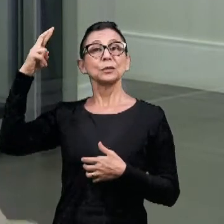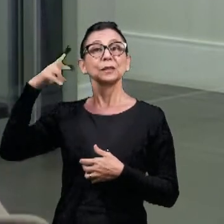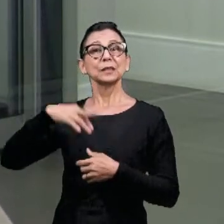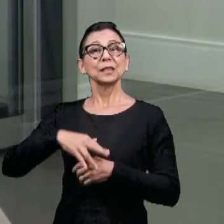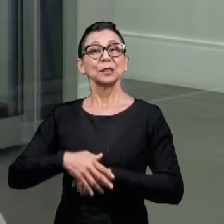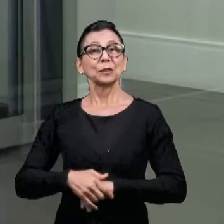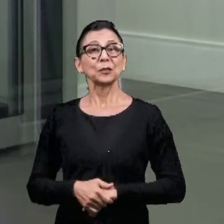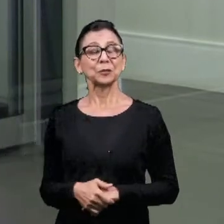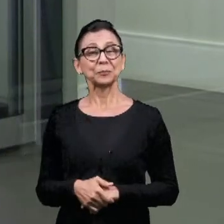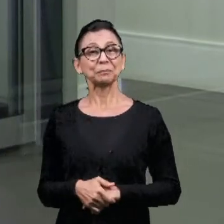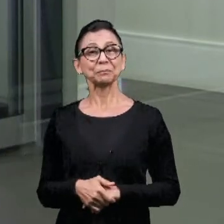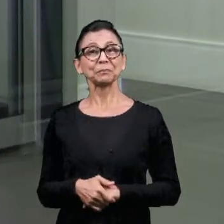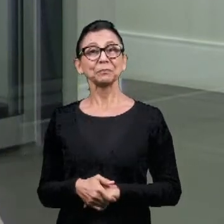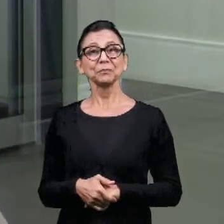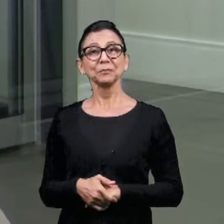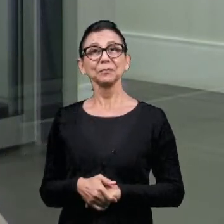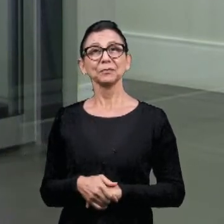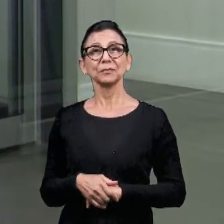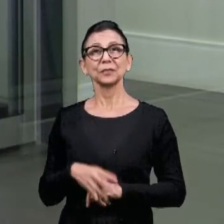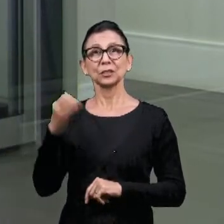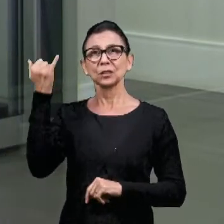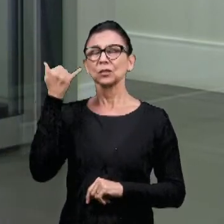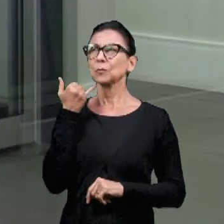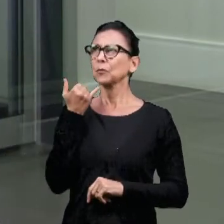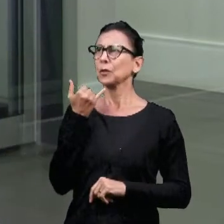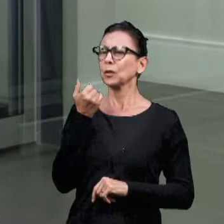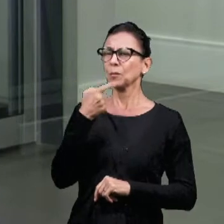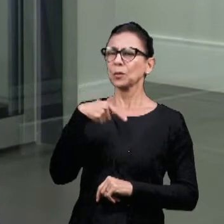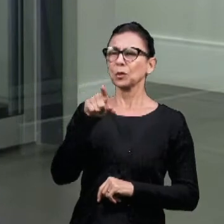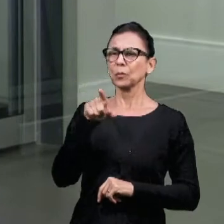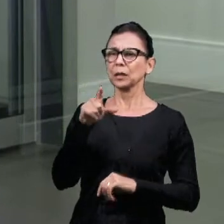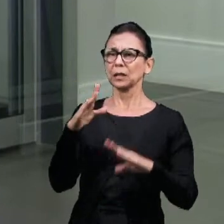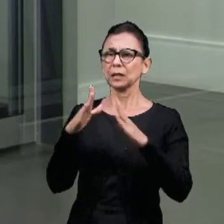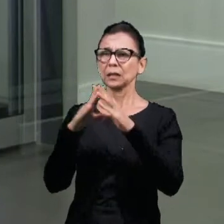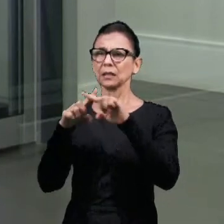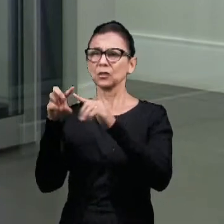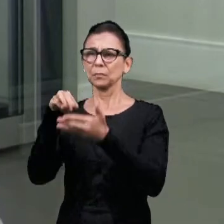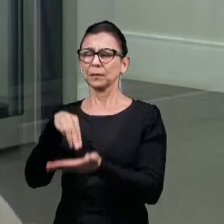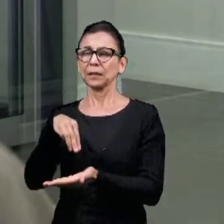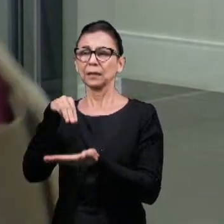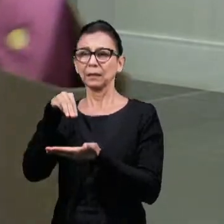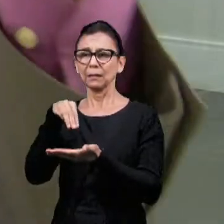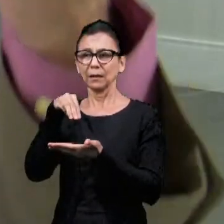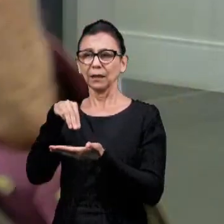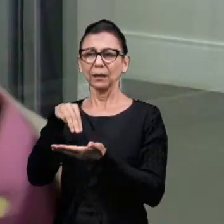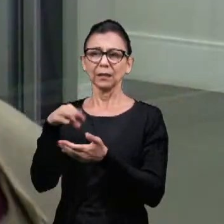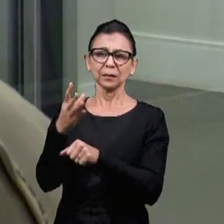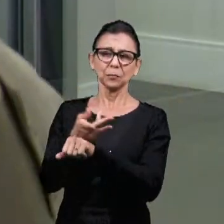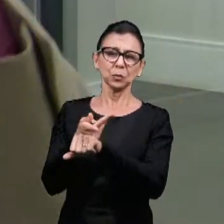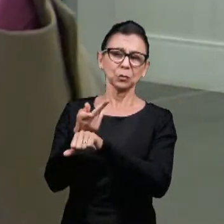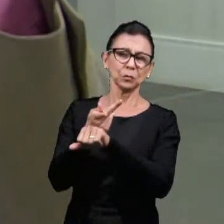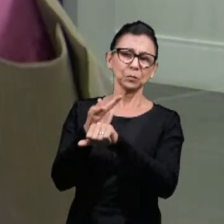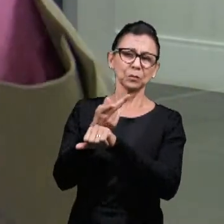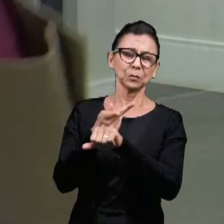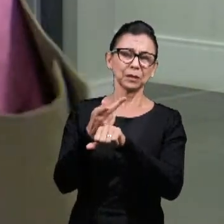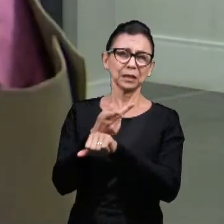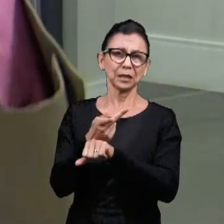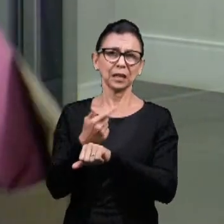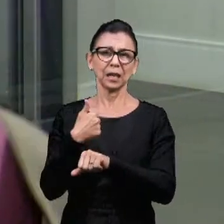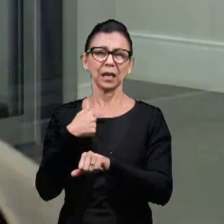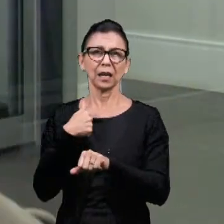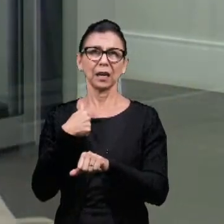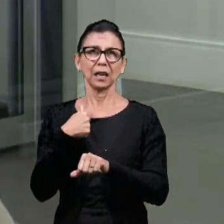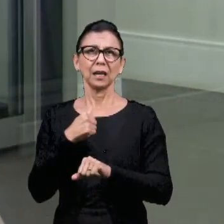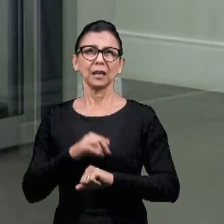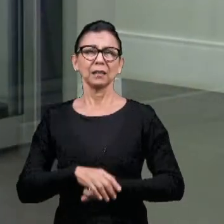assistir um culto na Igreja Maranata. Eu procurei a Igreja Maranata. Na época eu morava em Itapuã, isso já